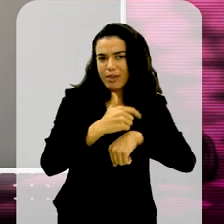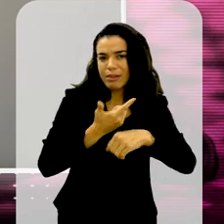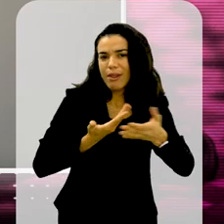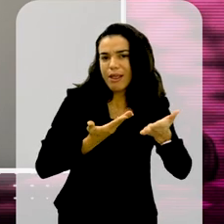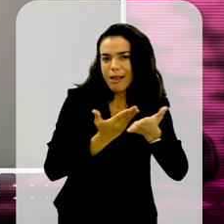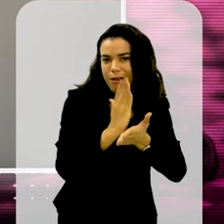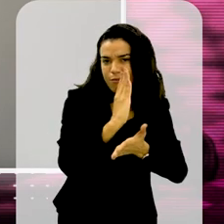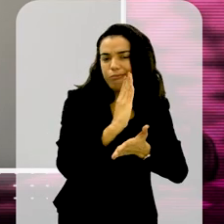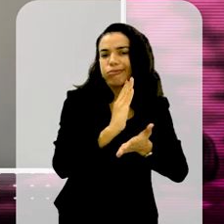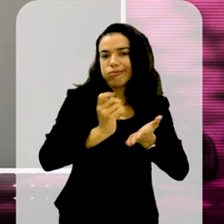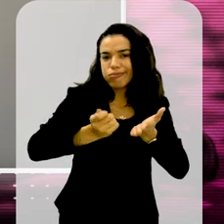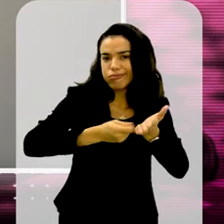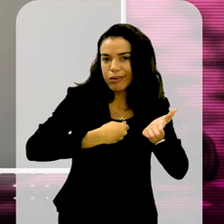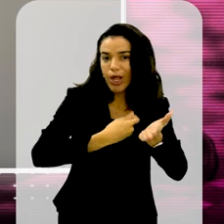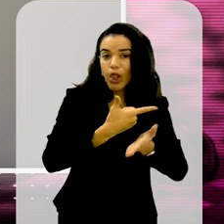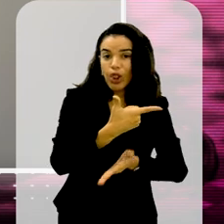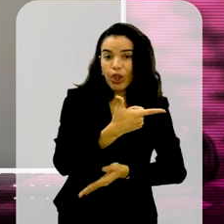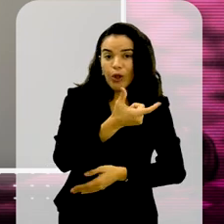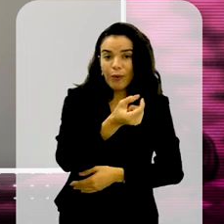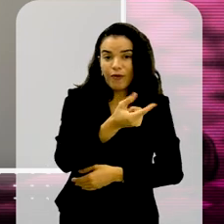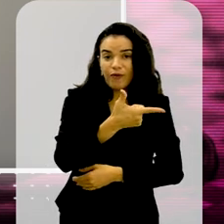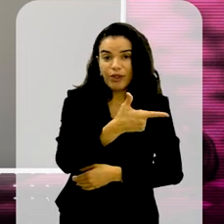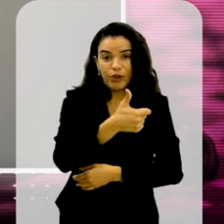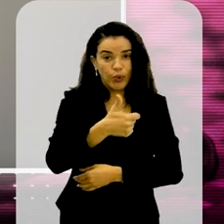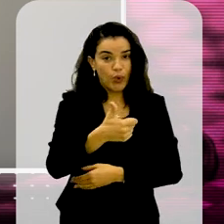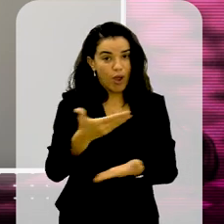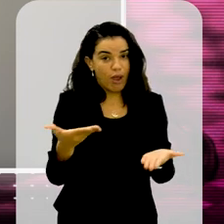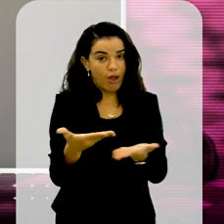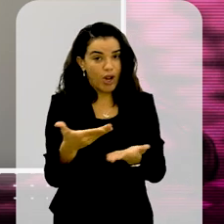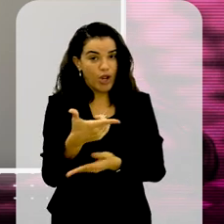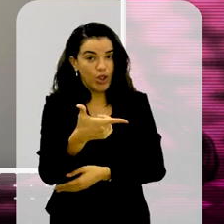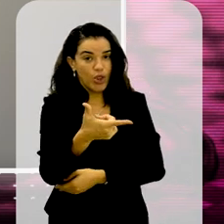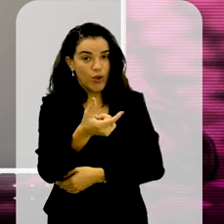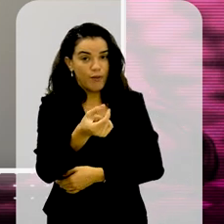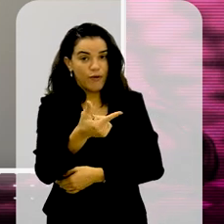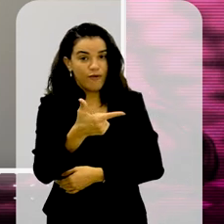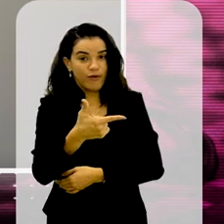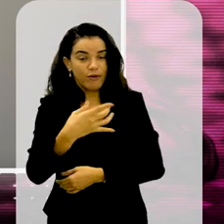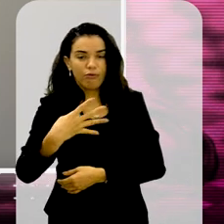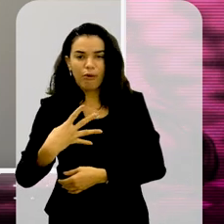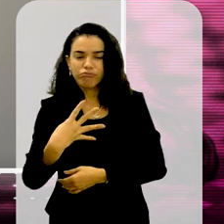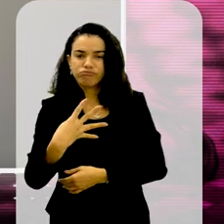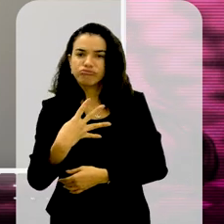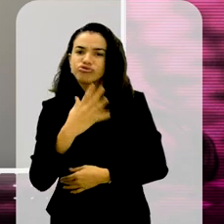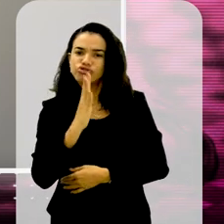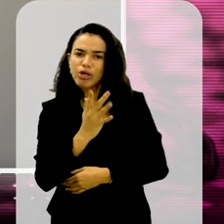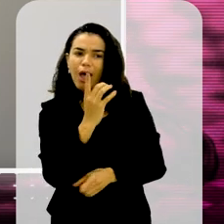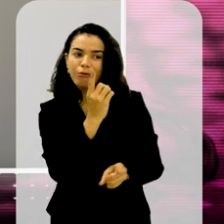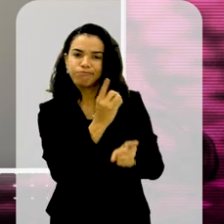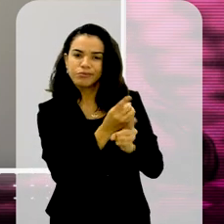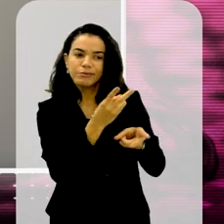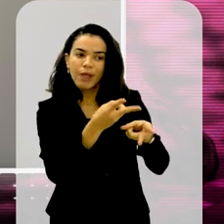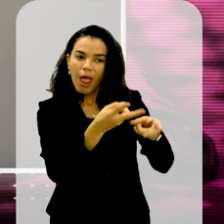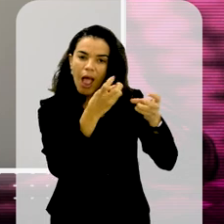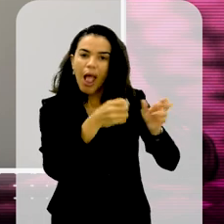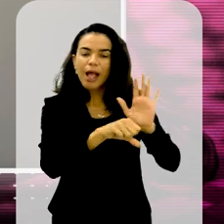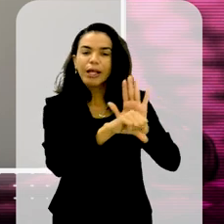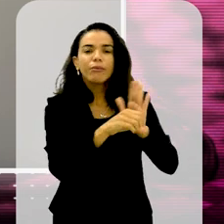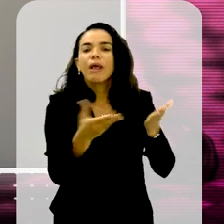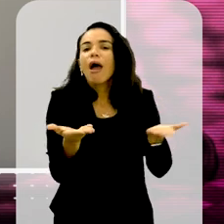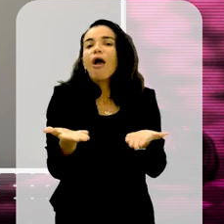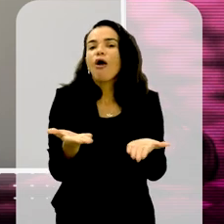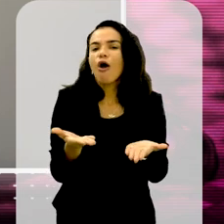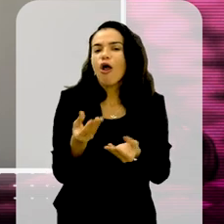né, sancionado em 2021. Estamos em 2024. Identificado essa perseguição, como